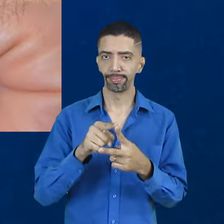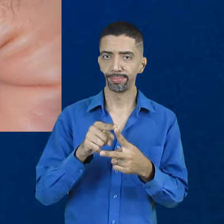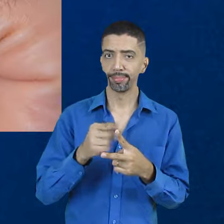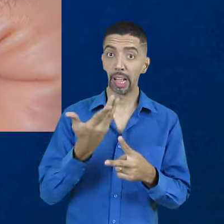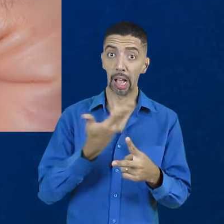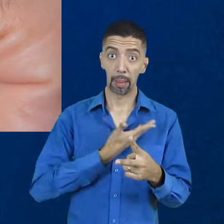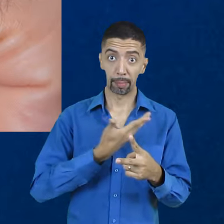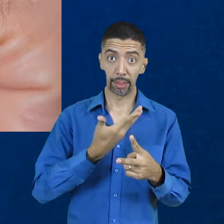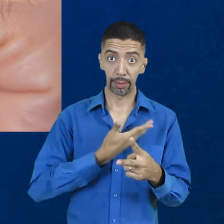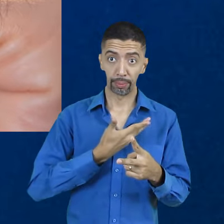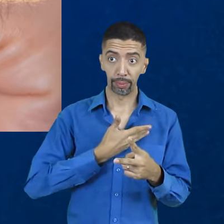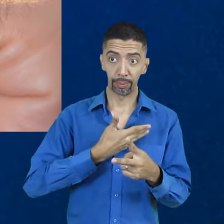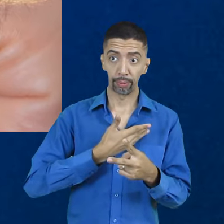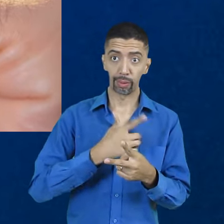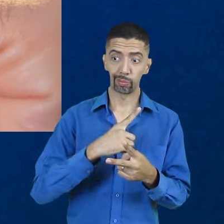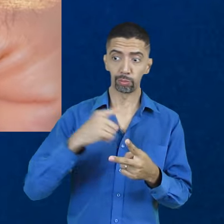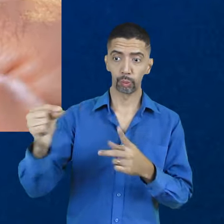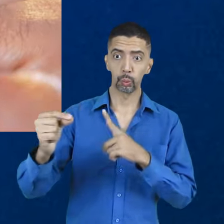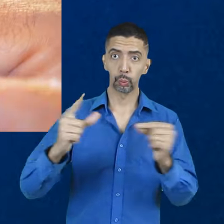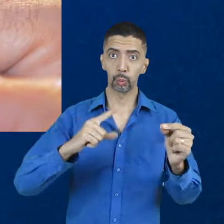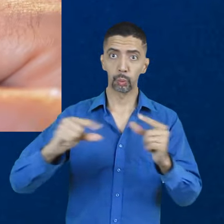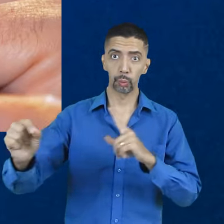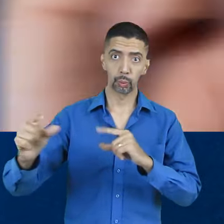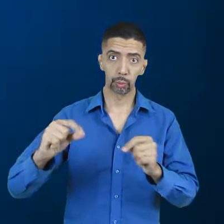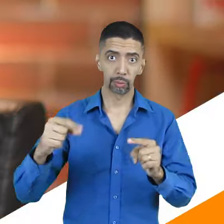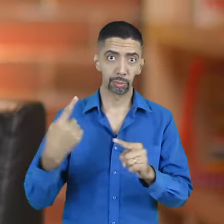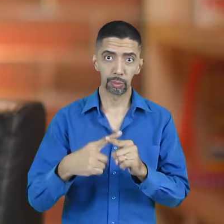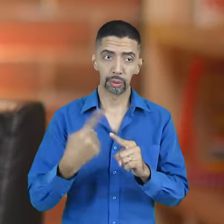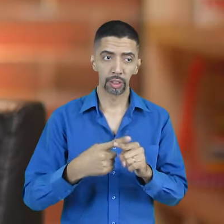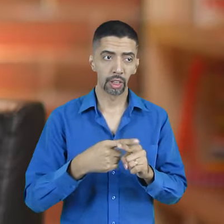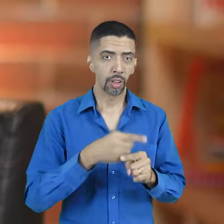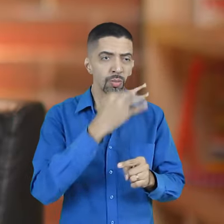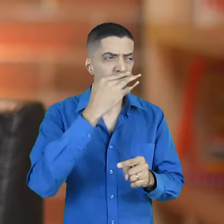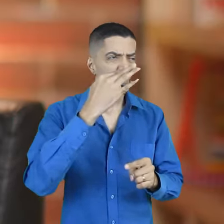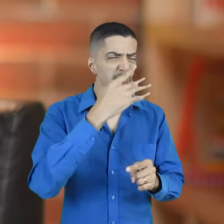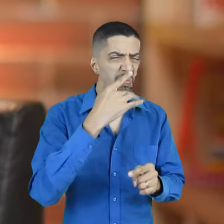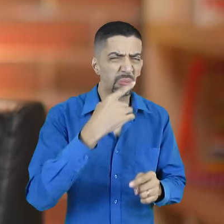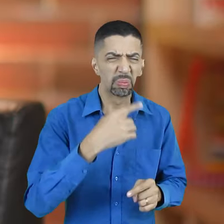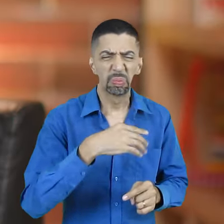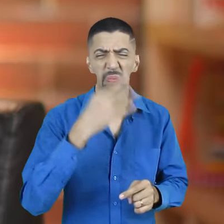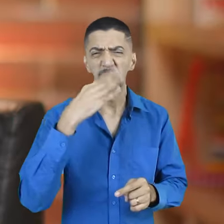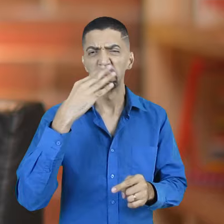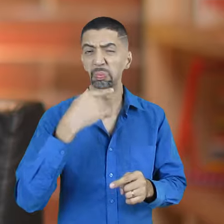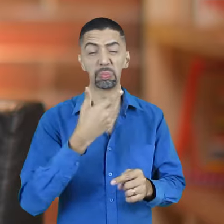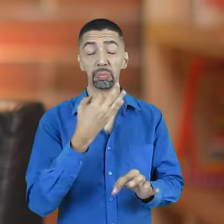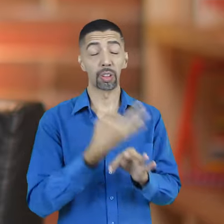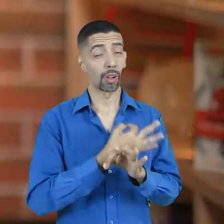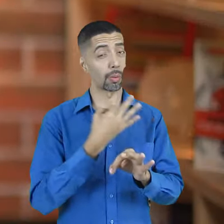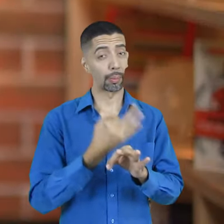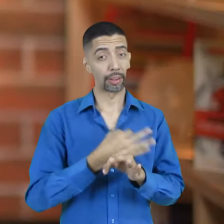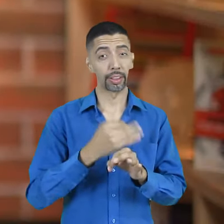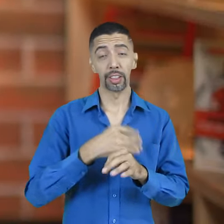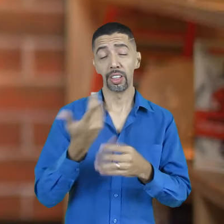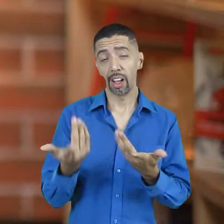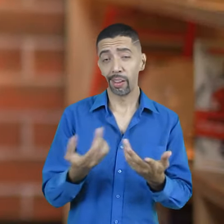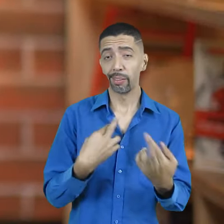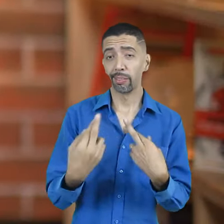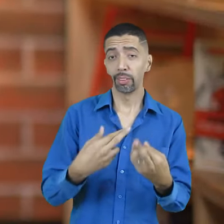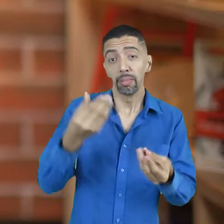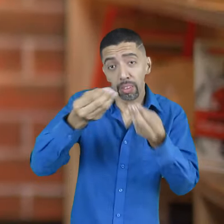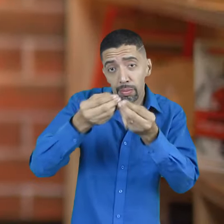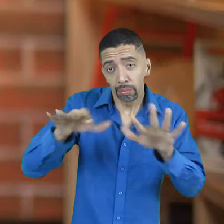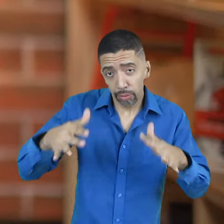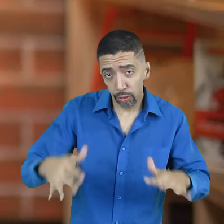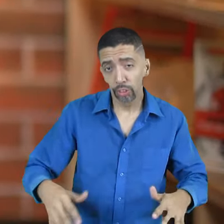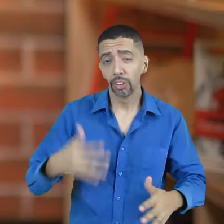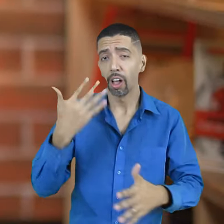Elas perdem muitos amigos porque não suportam o cheiro do cigarro. Olha só que louco, né? Tá perdendo relacionamento. Perdem no